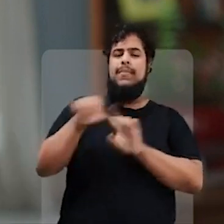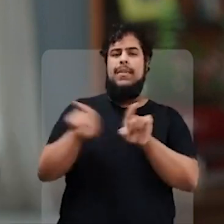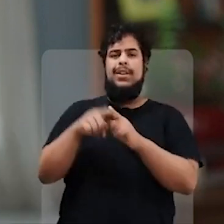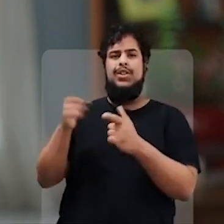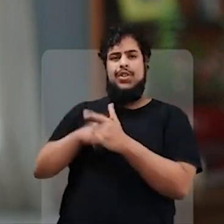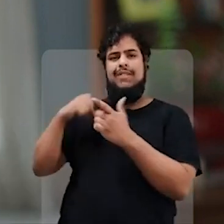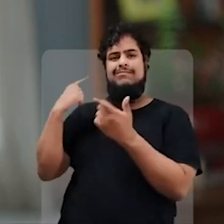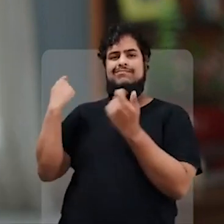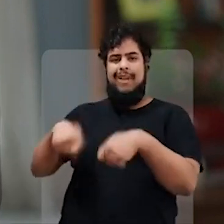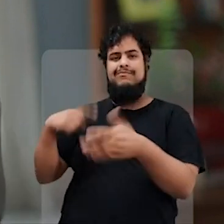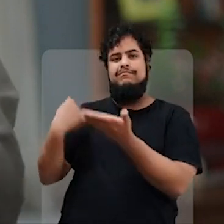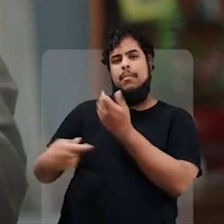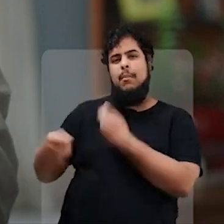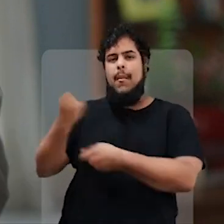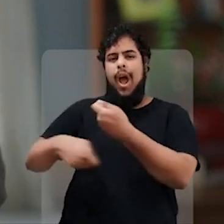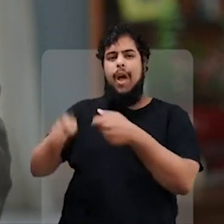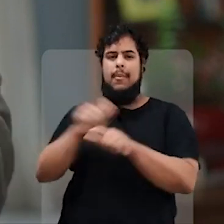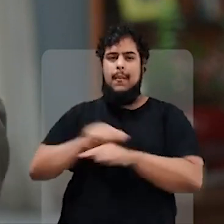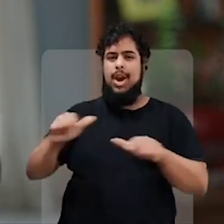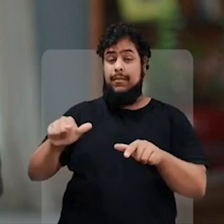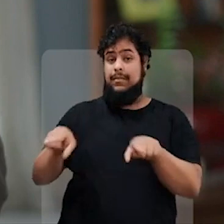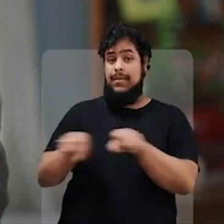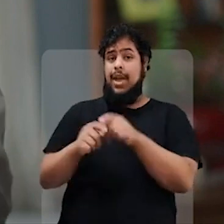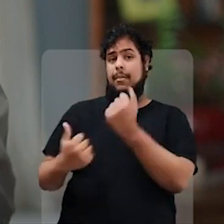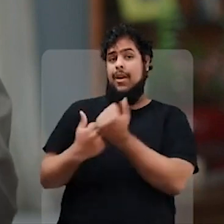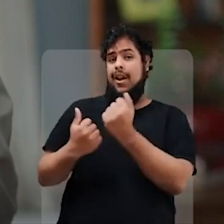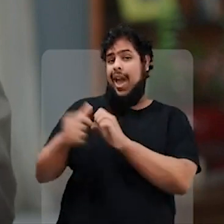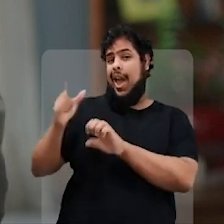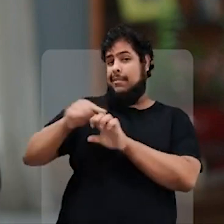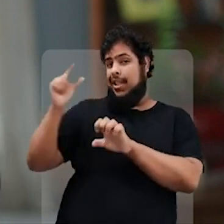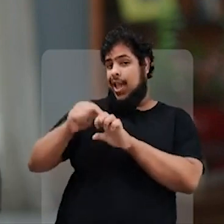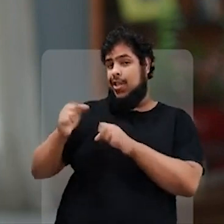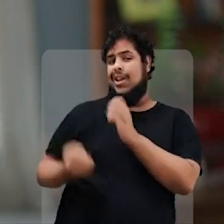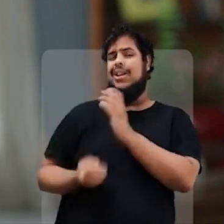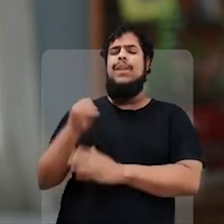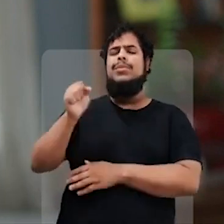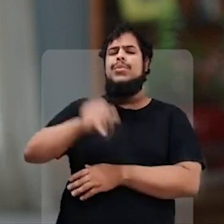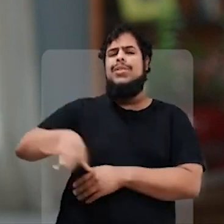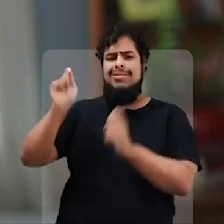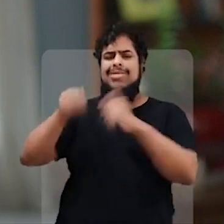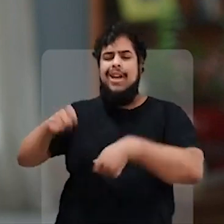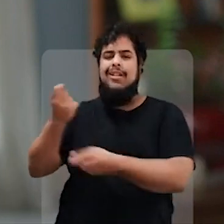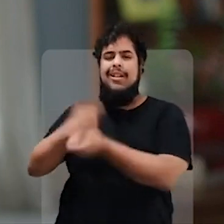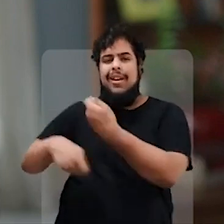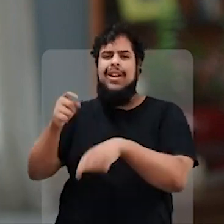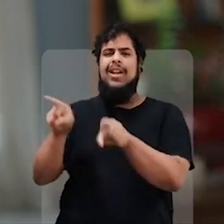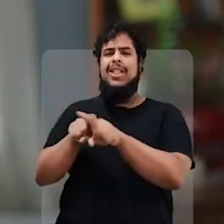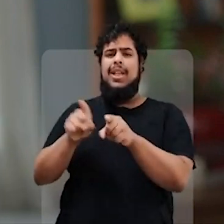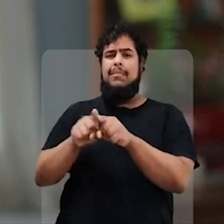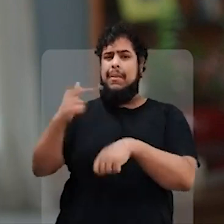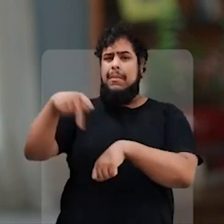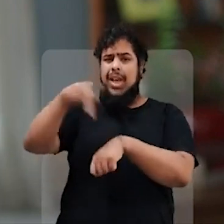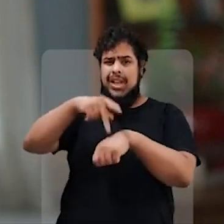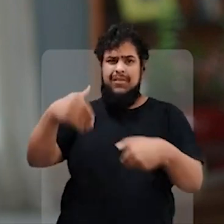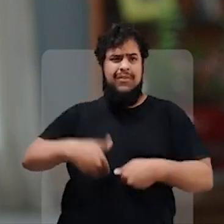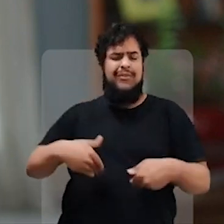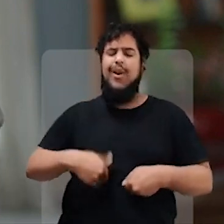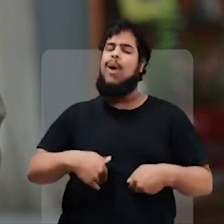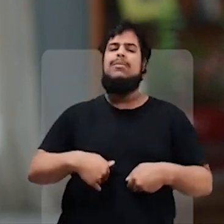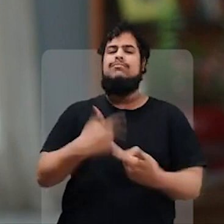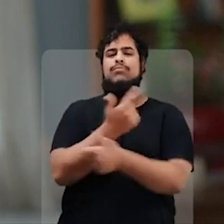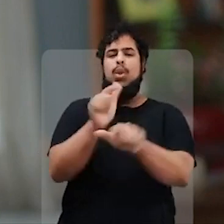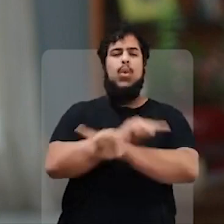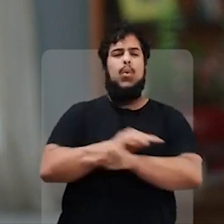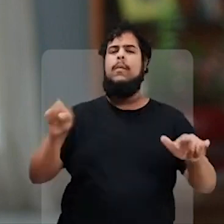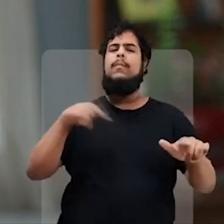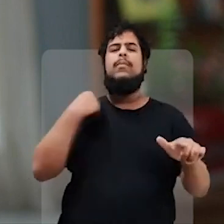as dívidas das famílias. Vamos apoiar os empreendedores, criar um ambiente melhor para os negócios e tirar esse país de novo